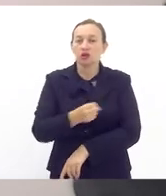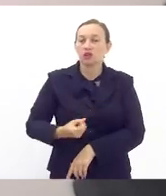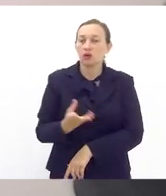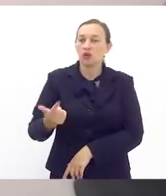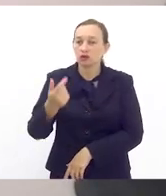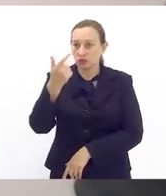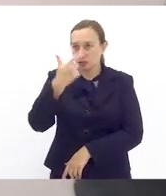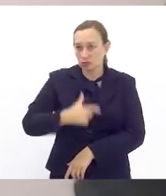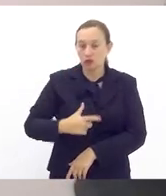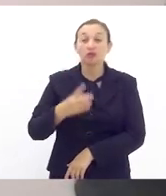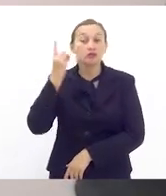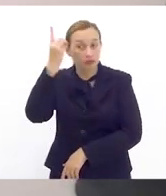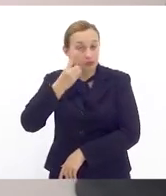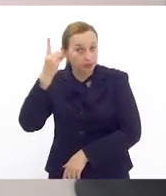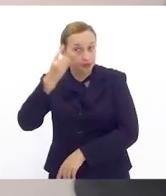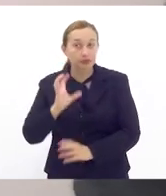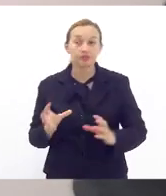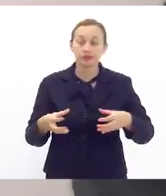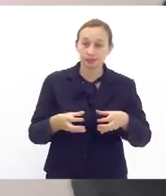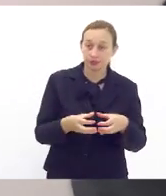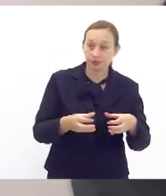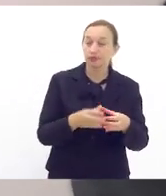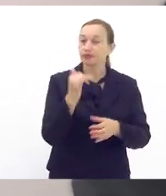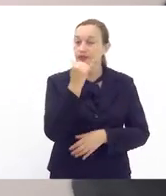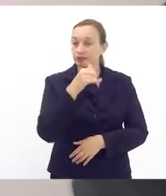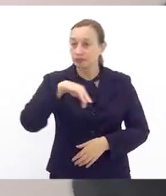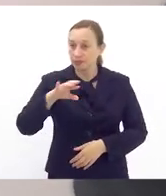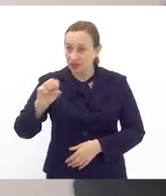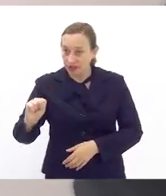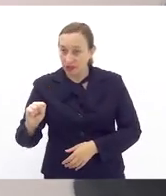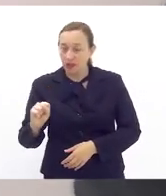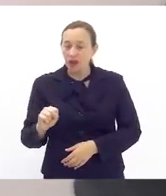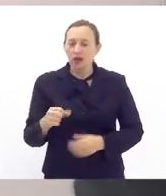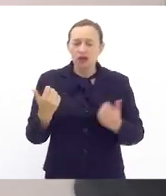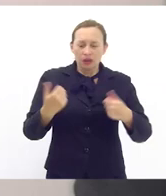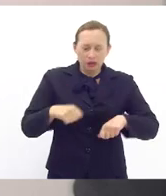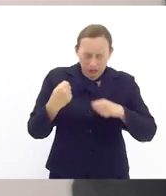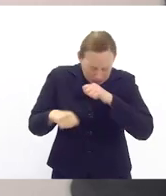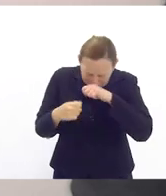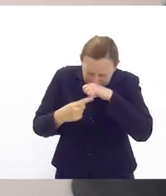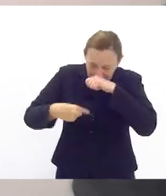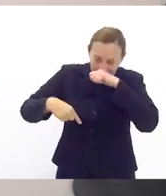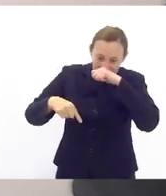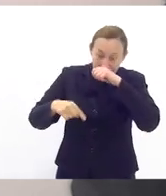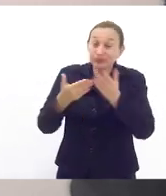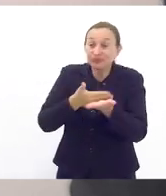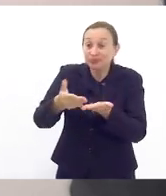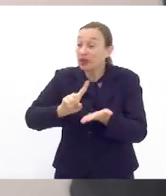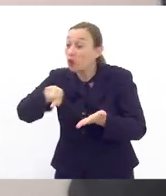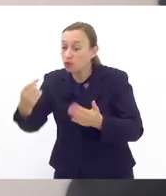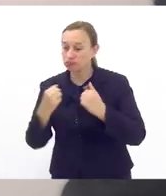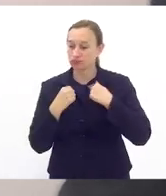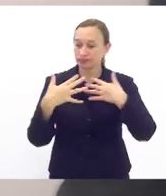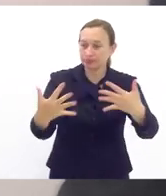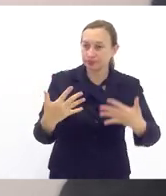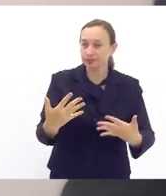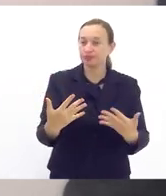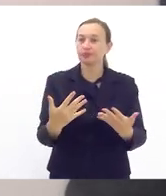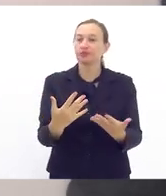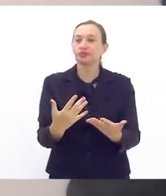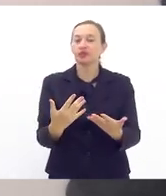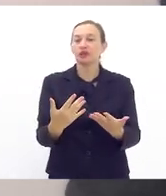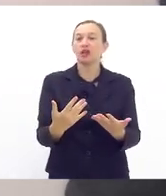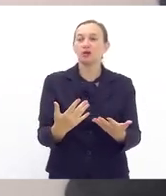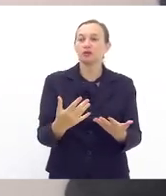enquanto comissão de milhas energia se for preciso nós vamos abrir uma outra CPI mas nós temos que agir nós temos